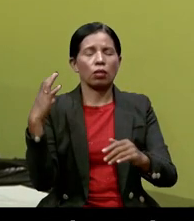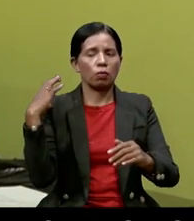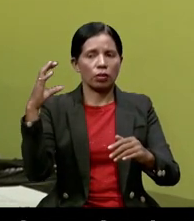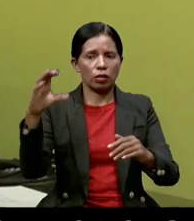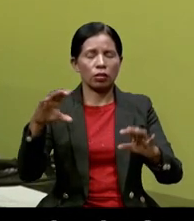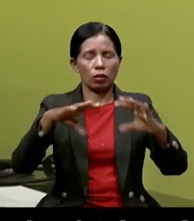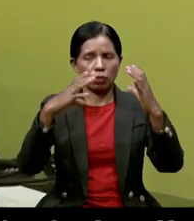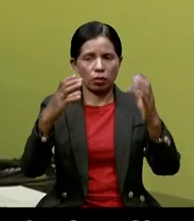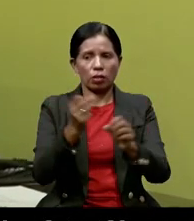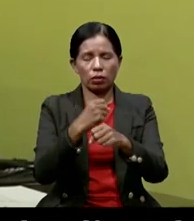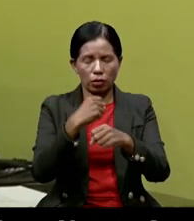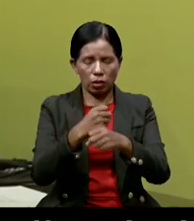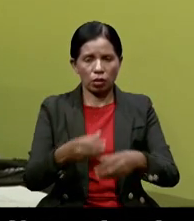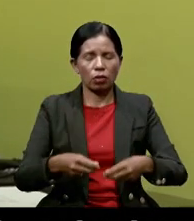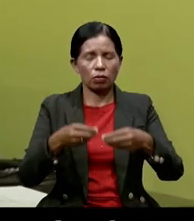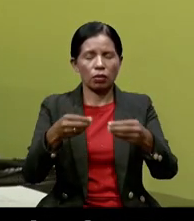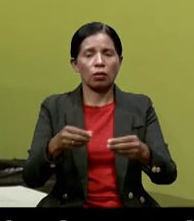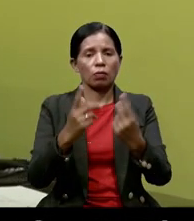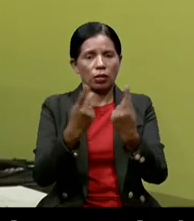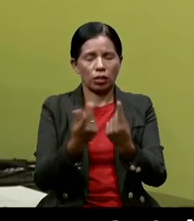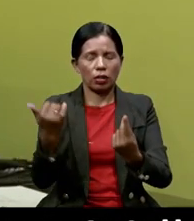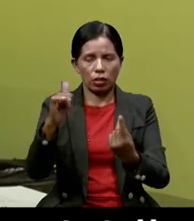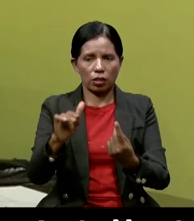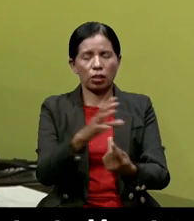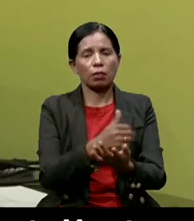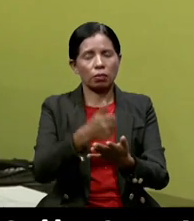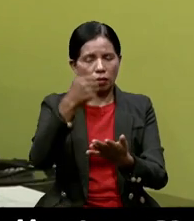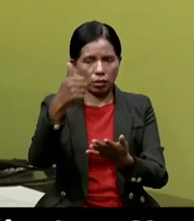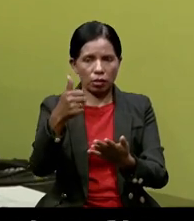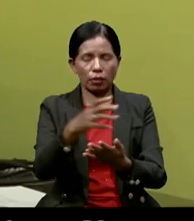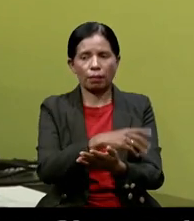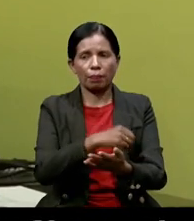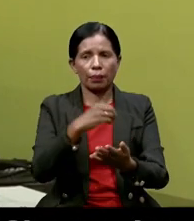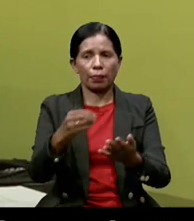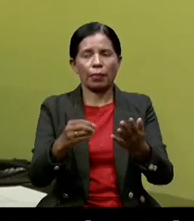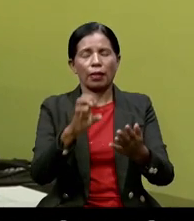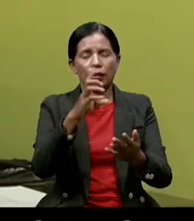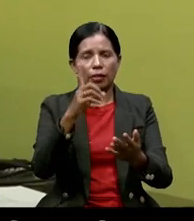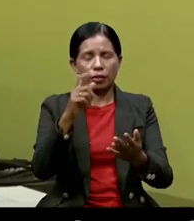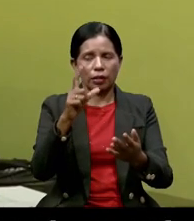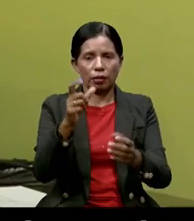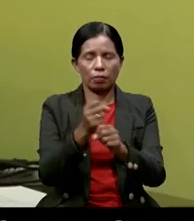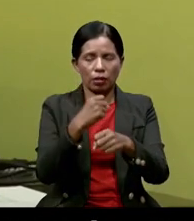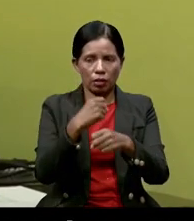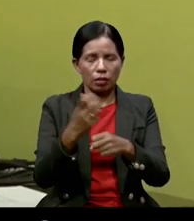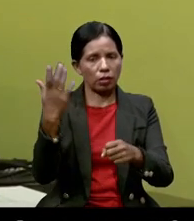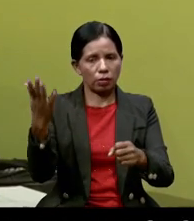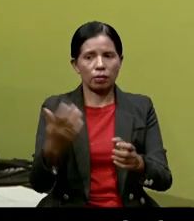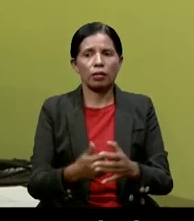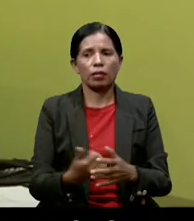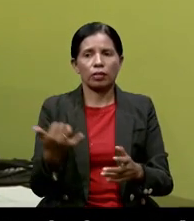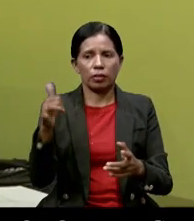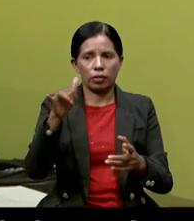Nacional de Aprovisionamento, o processo de aprovisionamento. Quando é a transferência pública mais DTL, vai bem a DTL, mas o processo de aprovisionamento. E ainda se